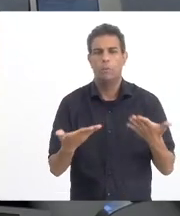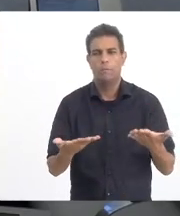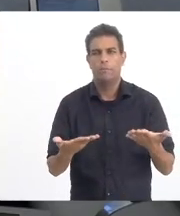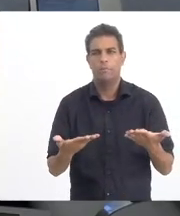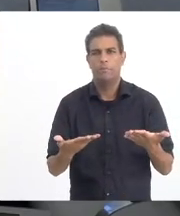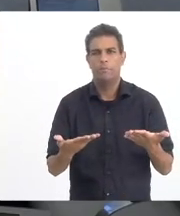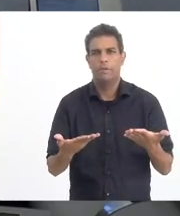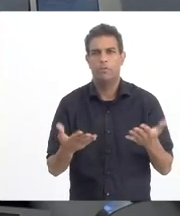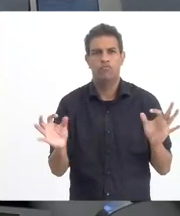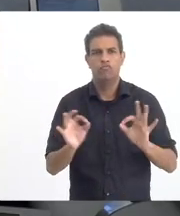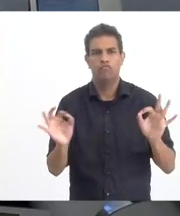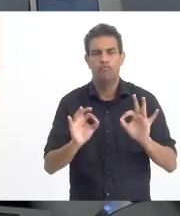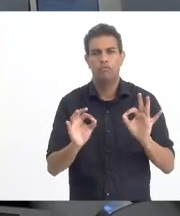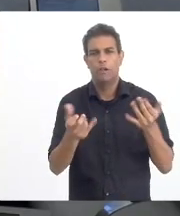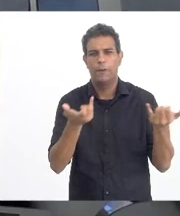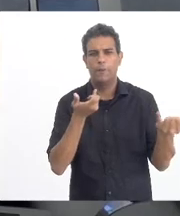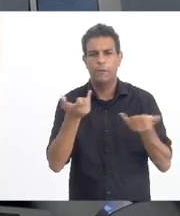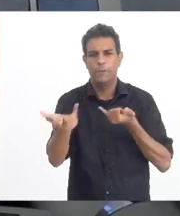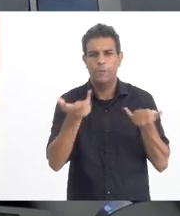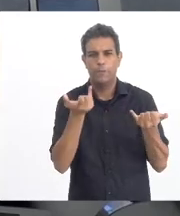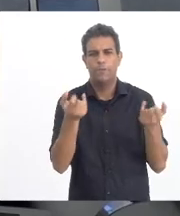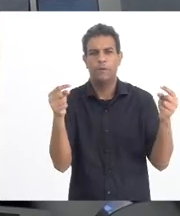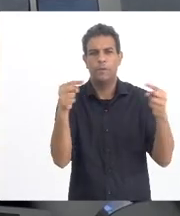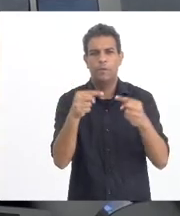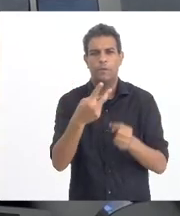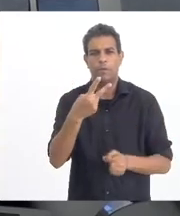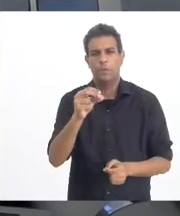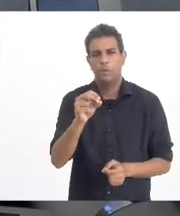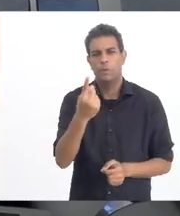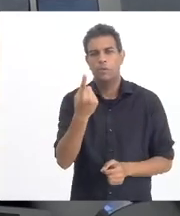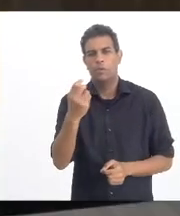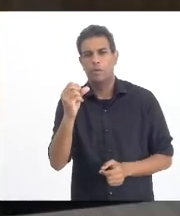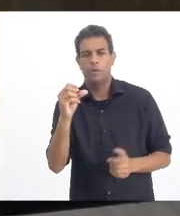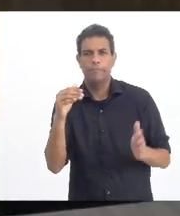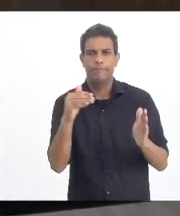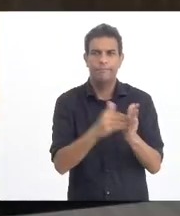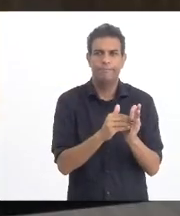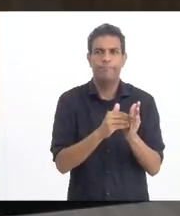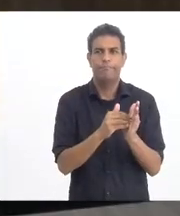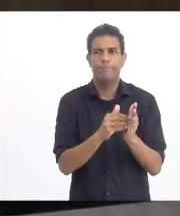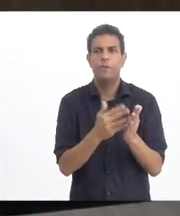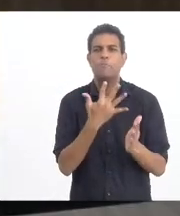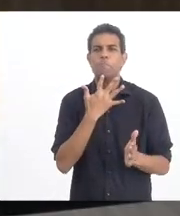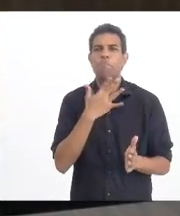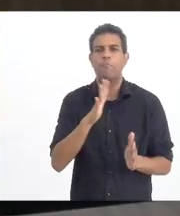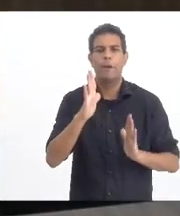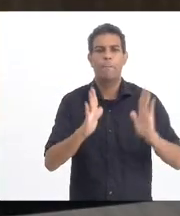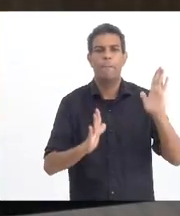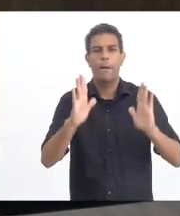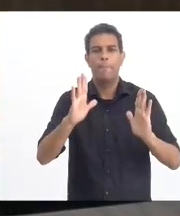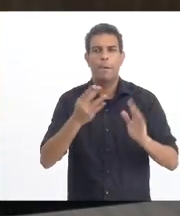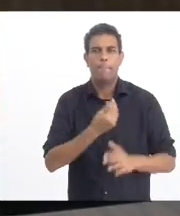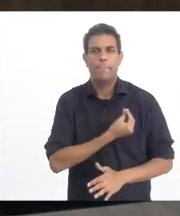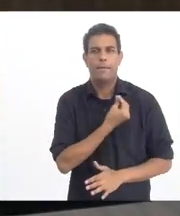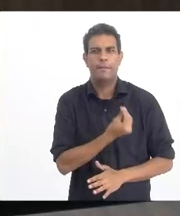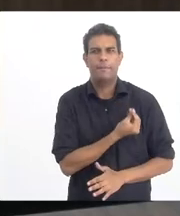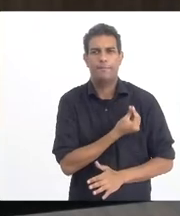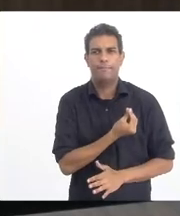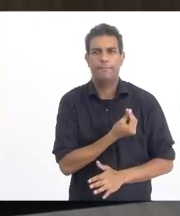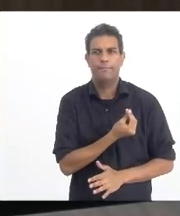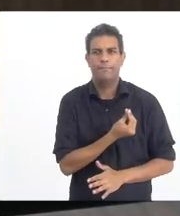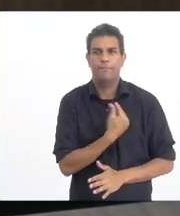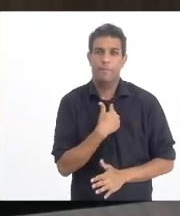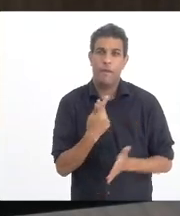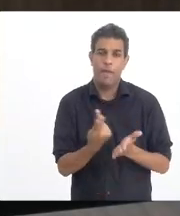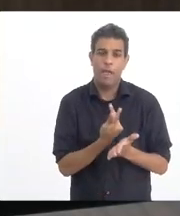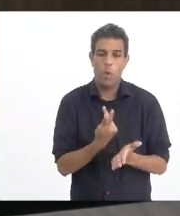porque eu não tive acesso, como o senhor falou, de 2019 para cá, eu não conheci um praça que tenha participado. Para mim, isso foi um